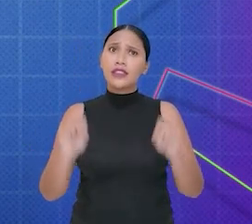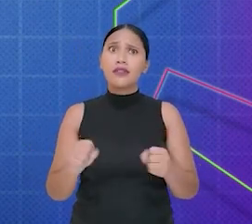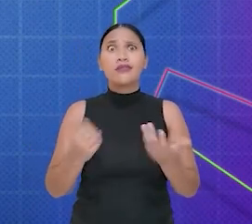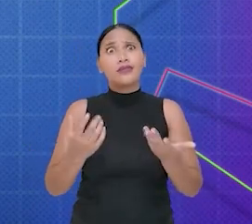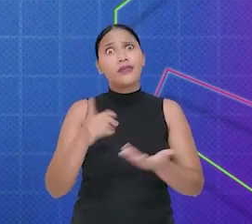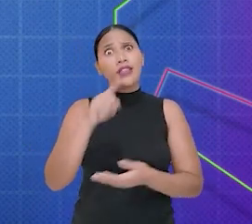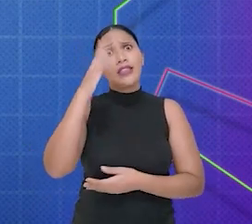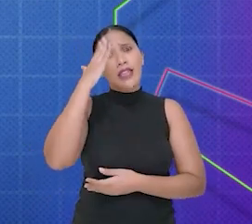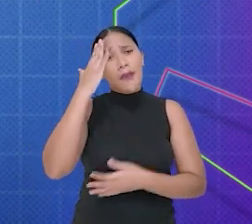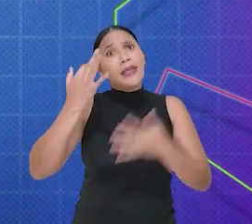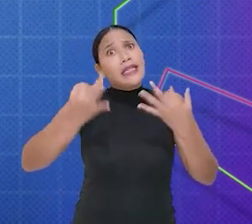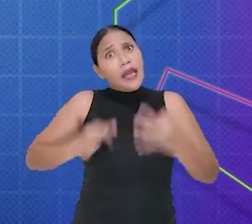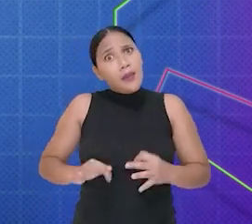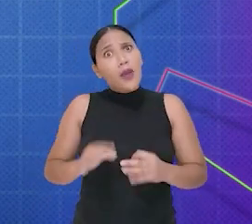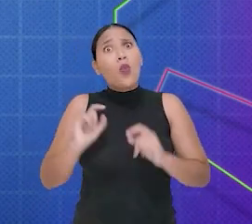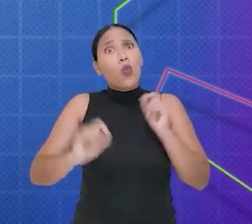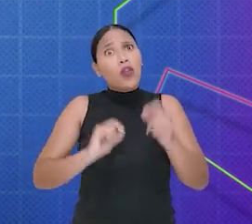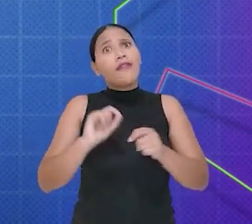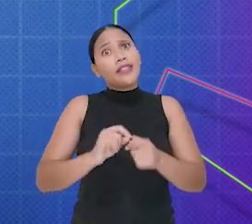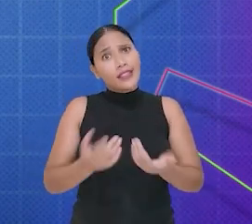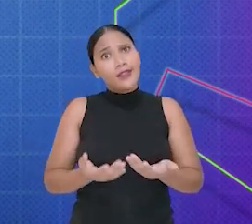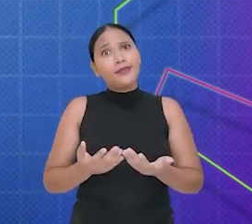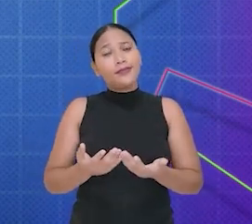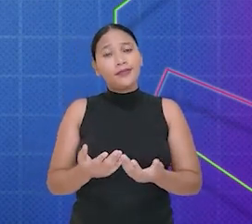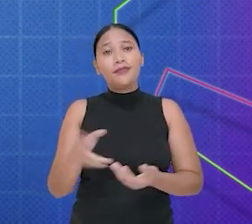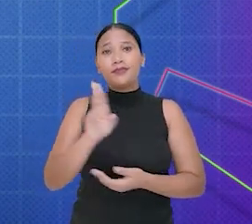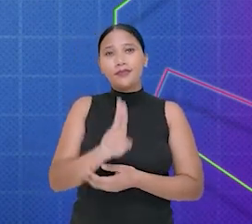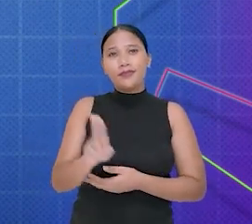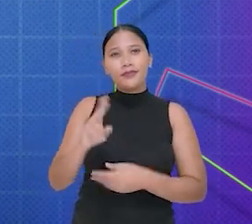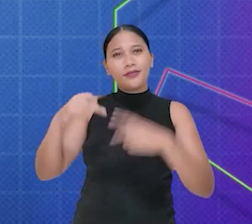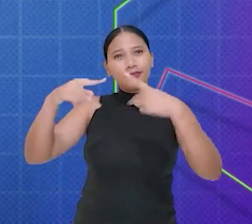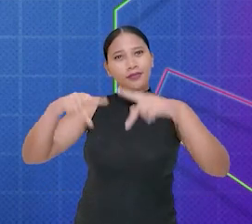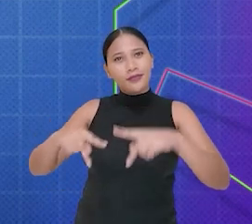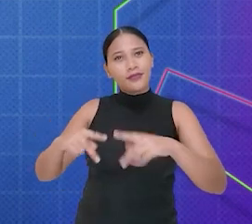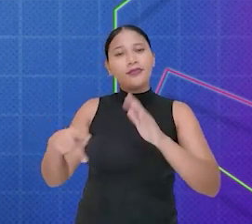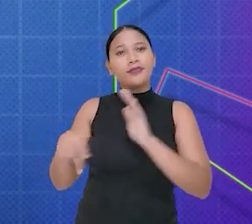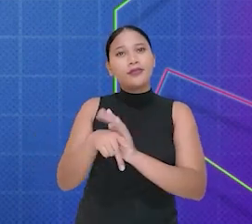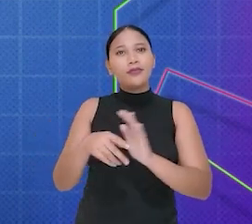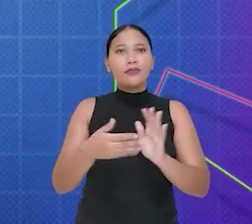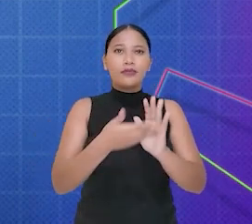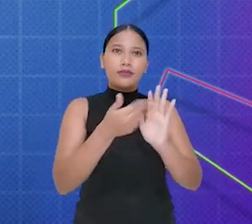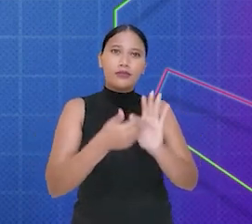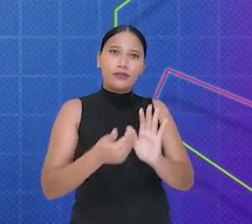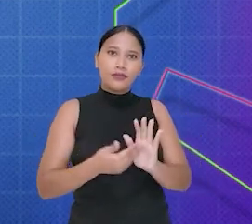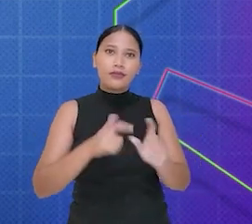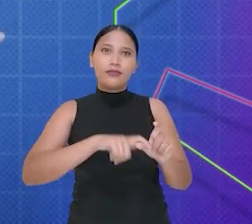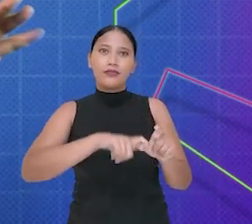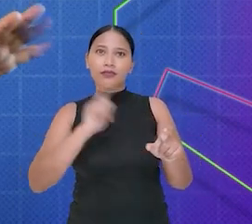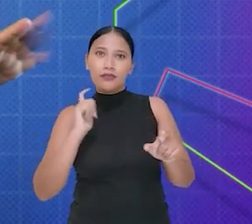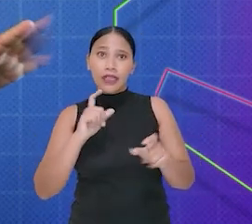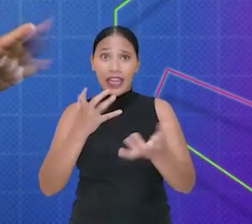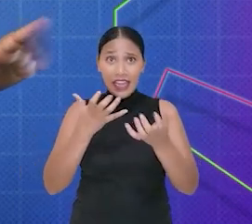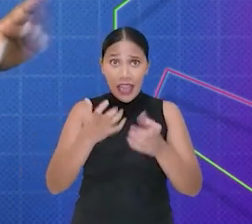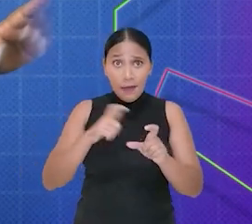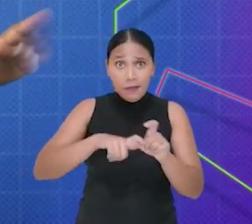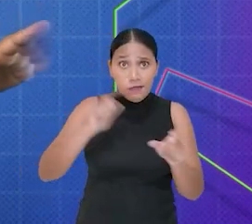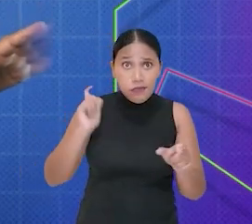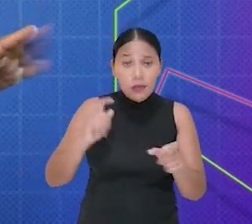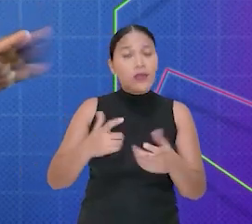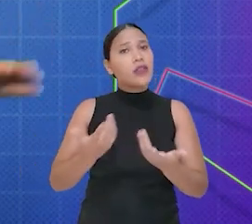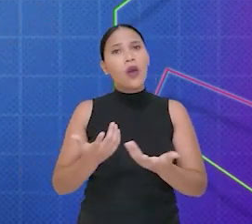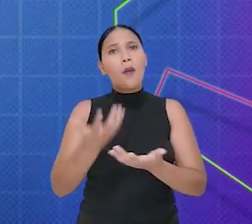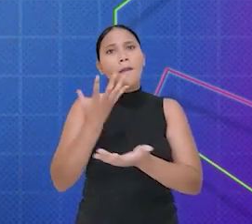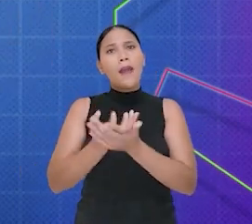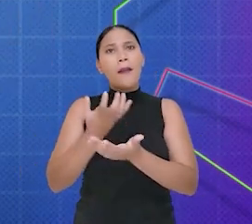do sistema, a menos que você saiba exatamente o que está fazendo. Use programas de desinstalação. Se você deseja remover um programa do